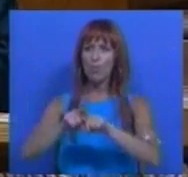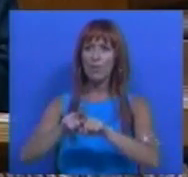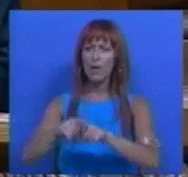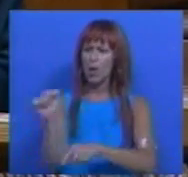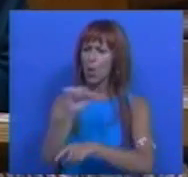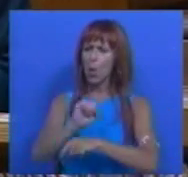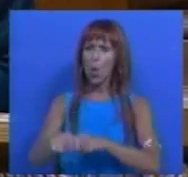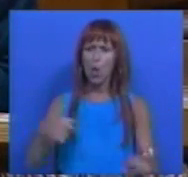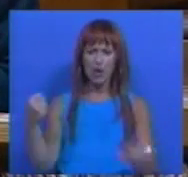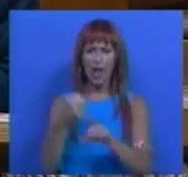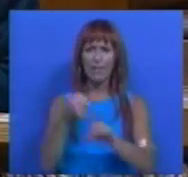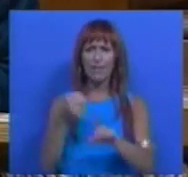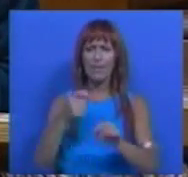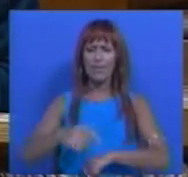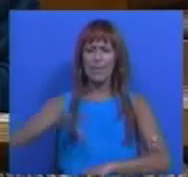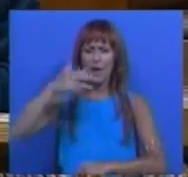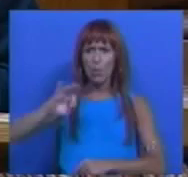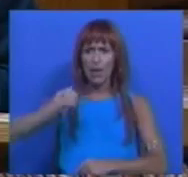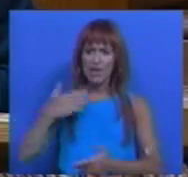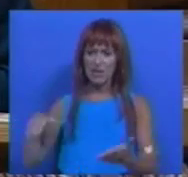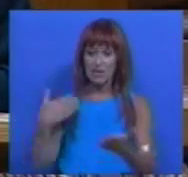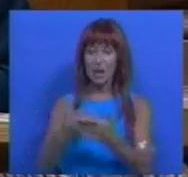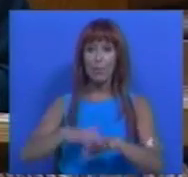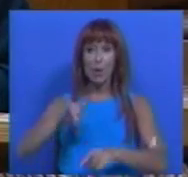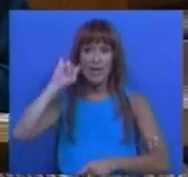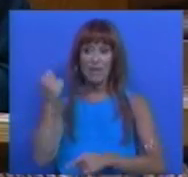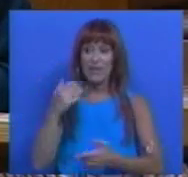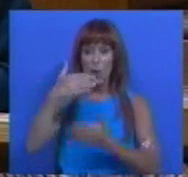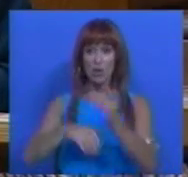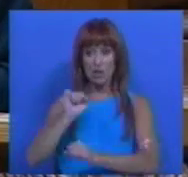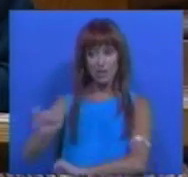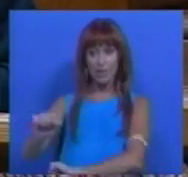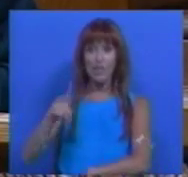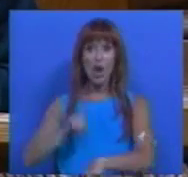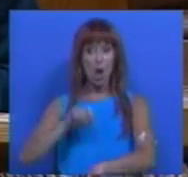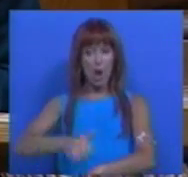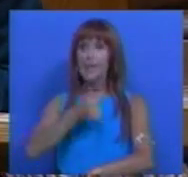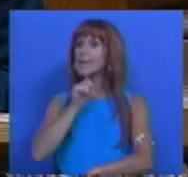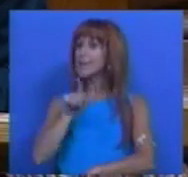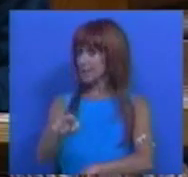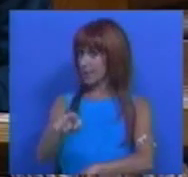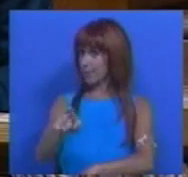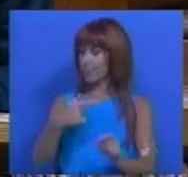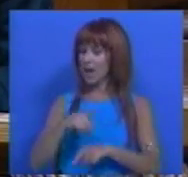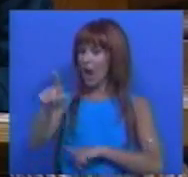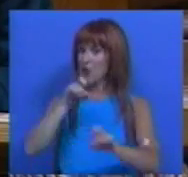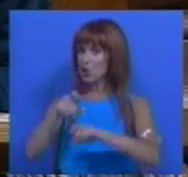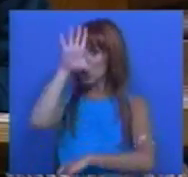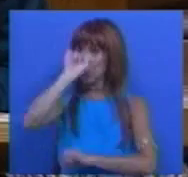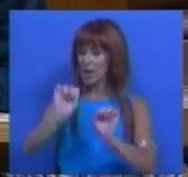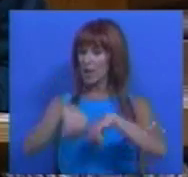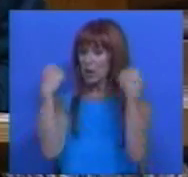a ofensiva que o PSD propõe com a sua revisão constitucional. Na hora das decisões, a escolha do